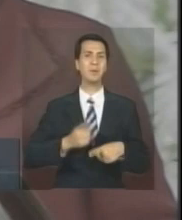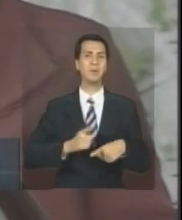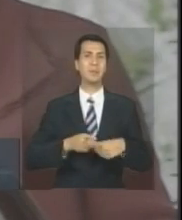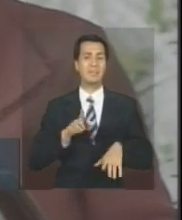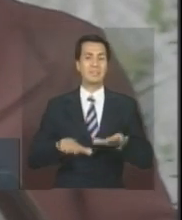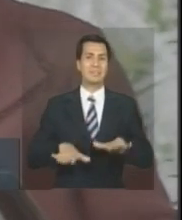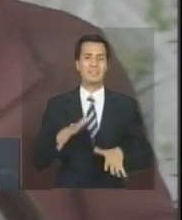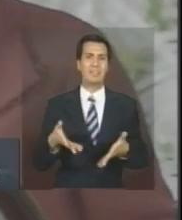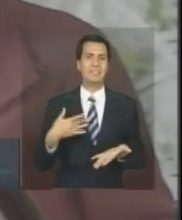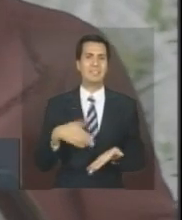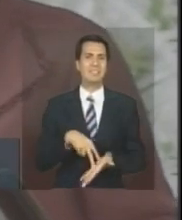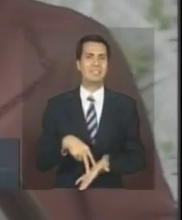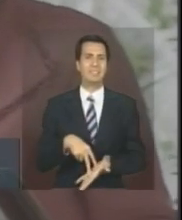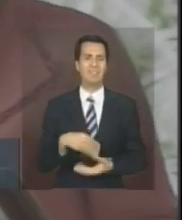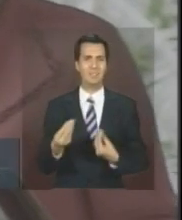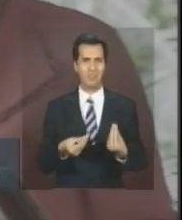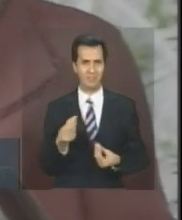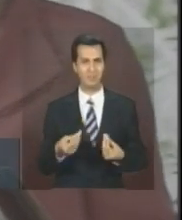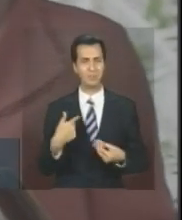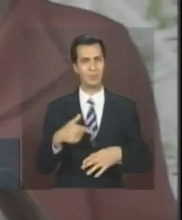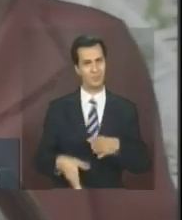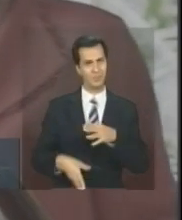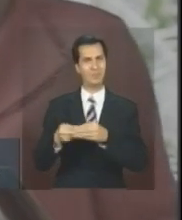de aranha.